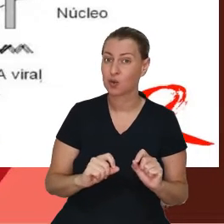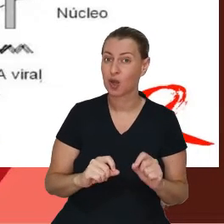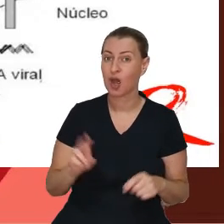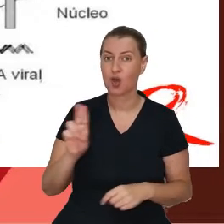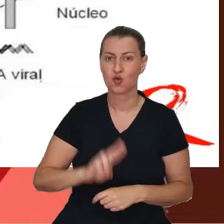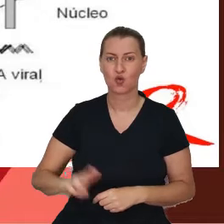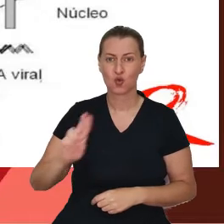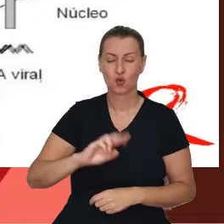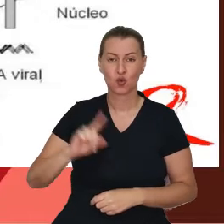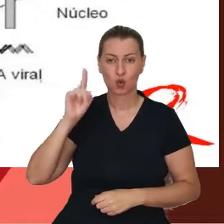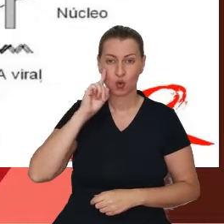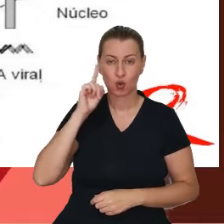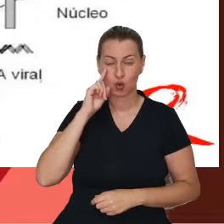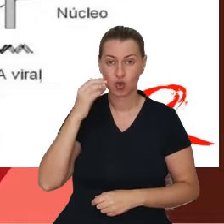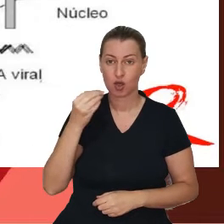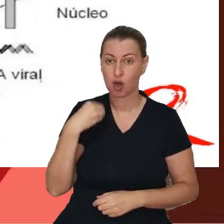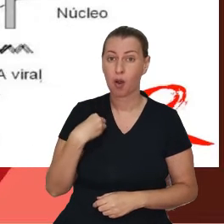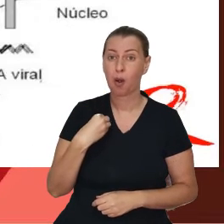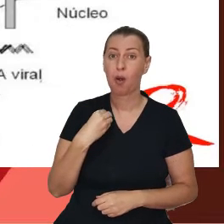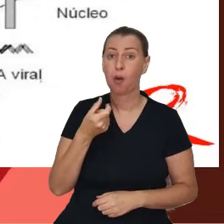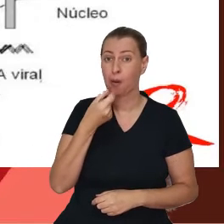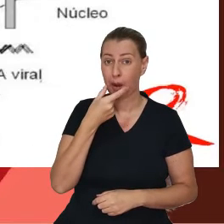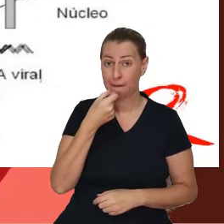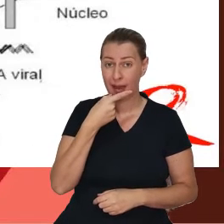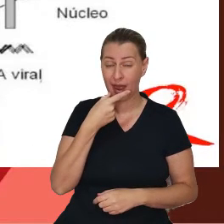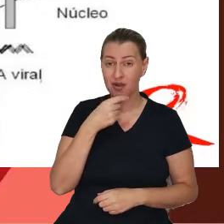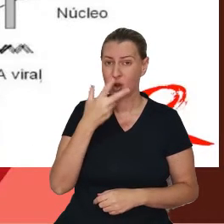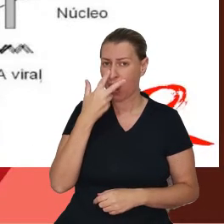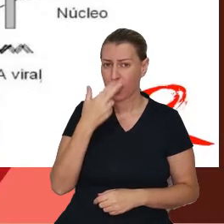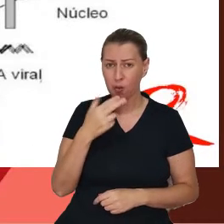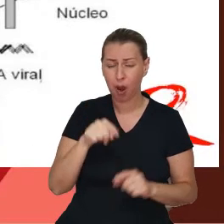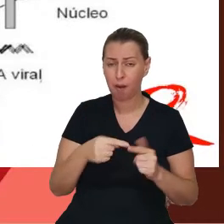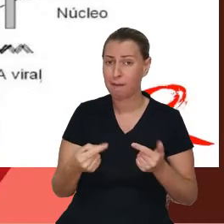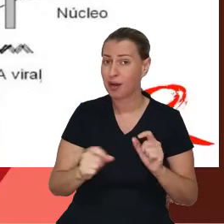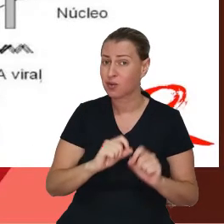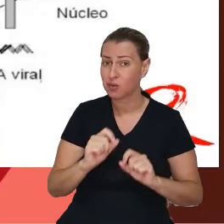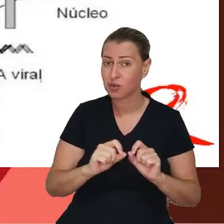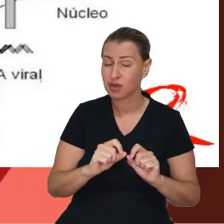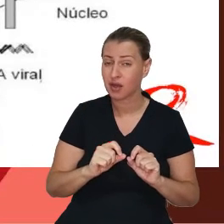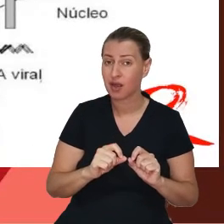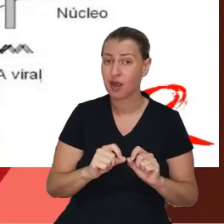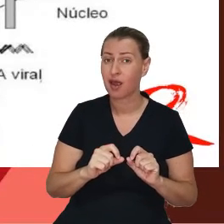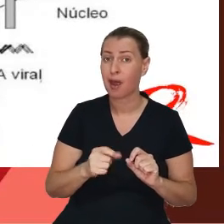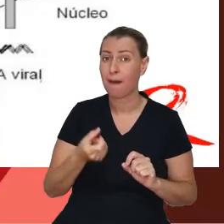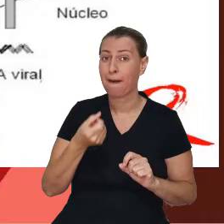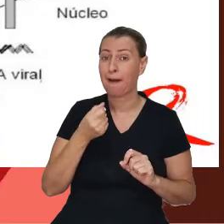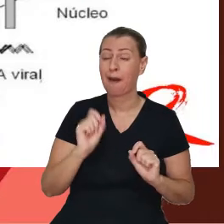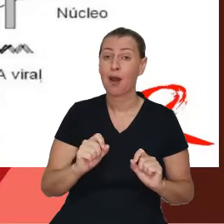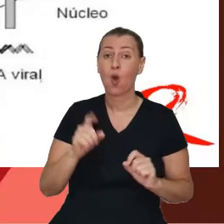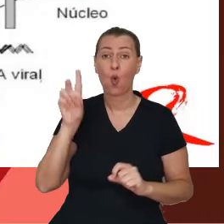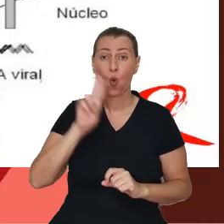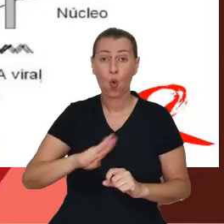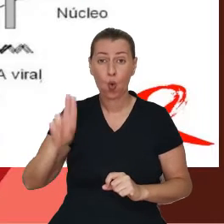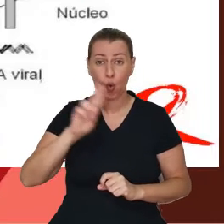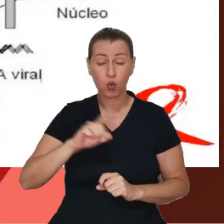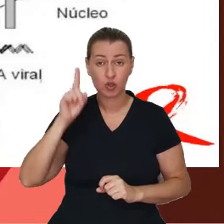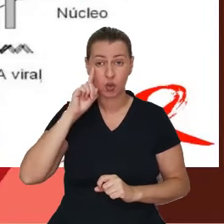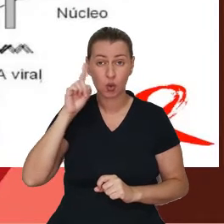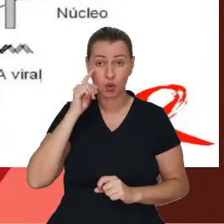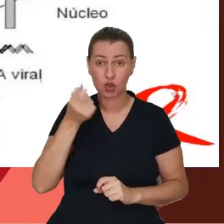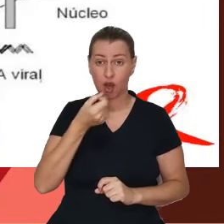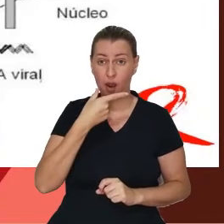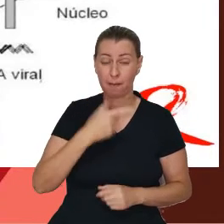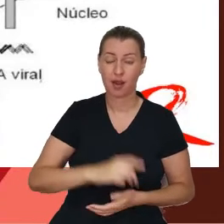de uso diário. A medicação é a mesma, mas a orientação que a gente passa para os pacientes é o uso diário da medicação.